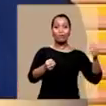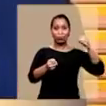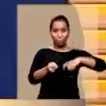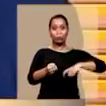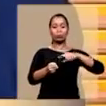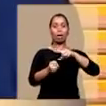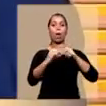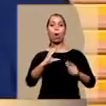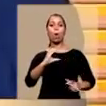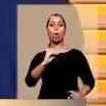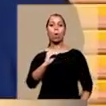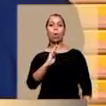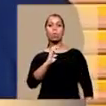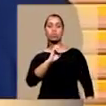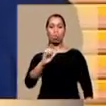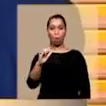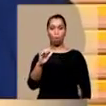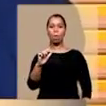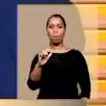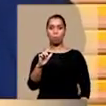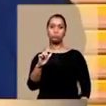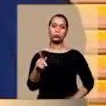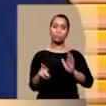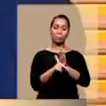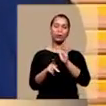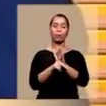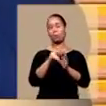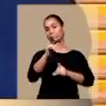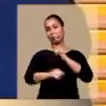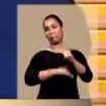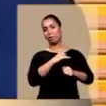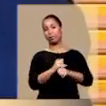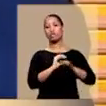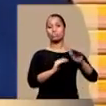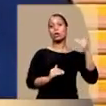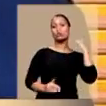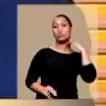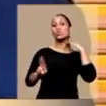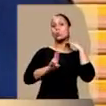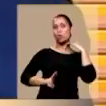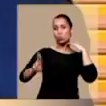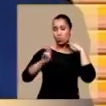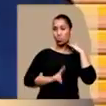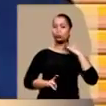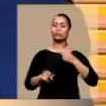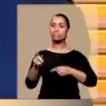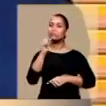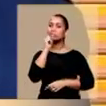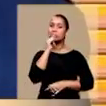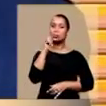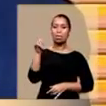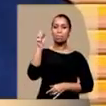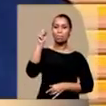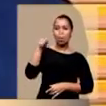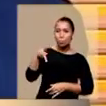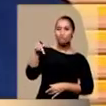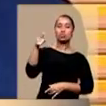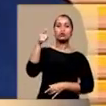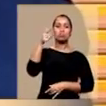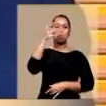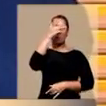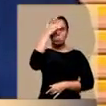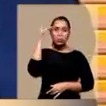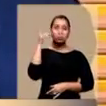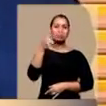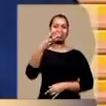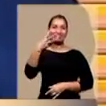que é uma linguagem de programação que ninguém usa hoje no dia a dia, mas os bancos usam muito. Então, eles desaposentaram lá, acho, mais de 30